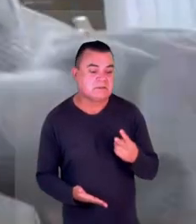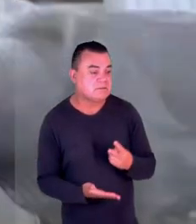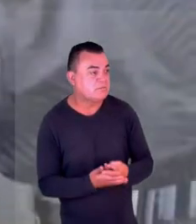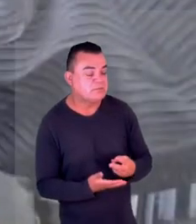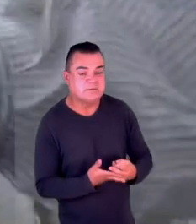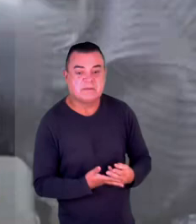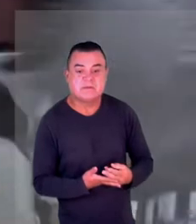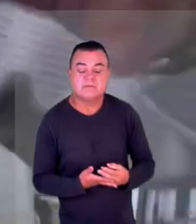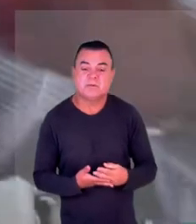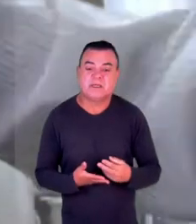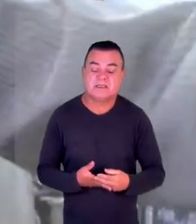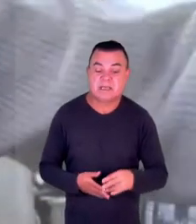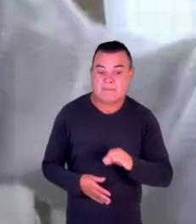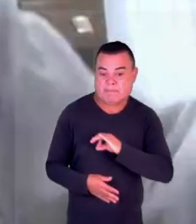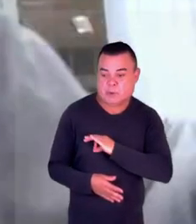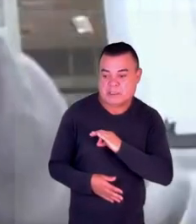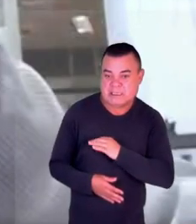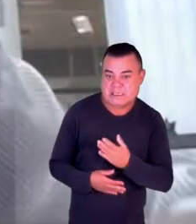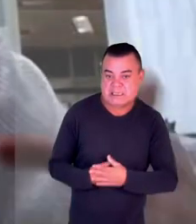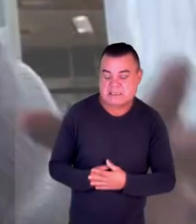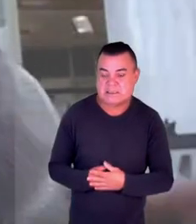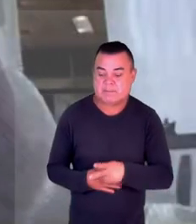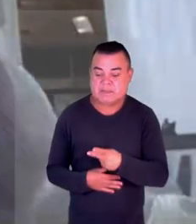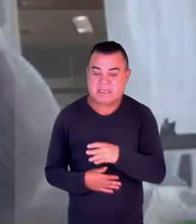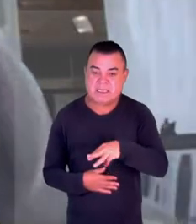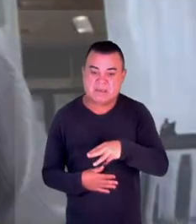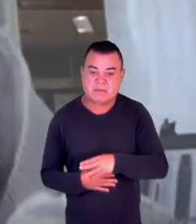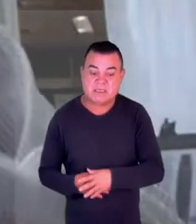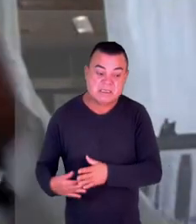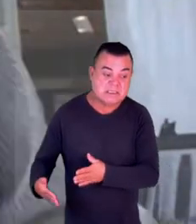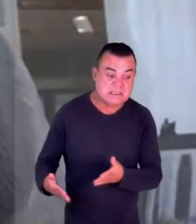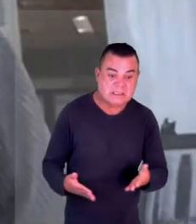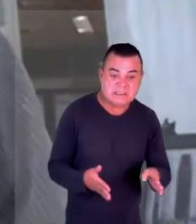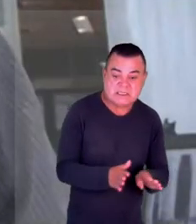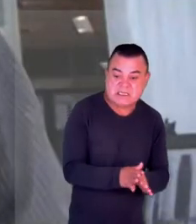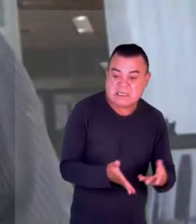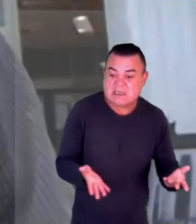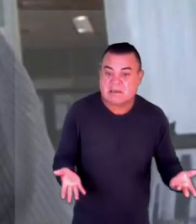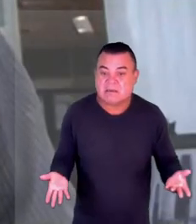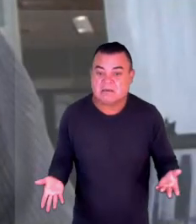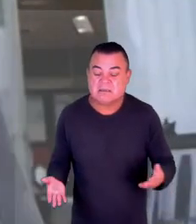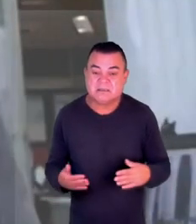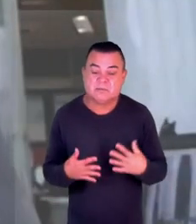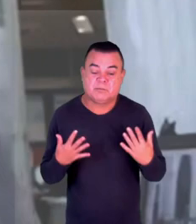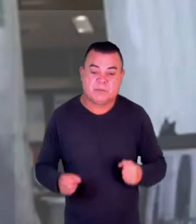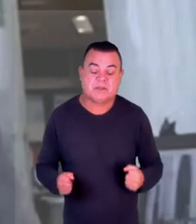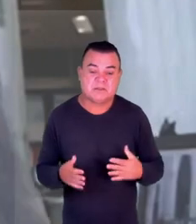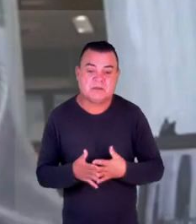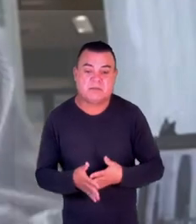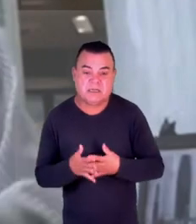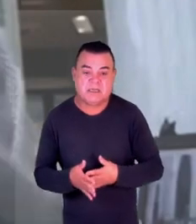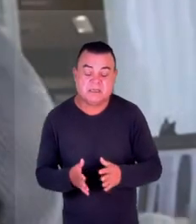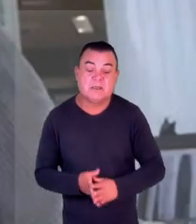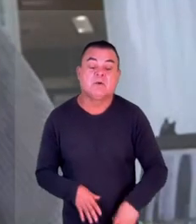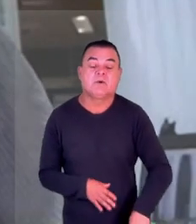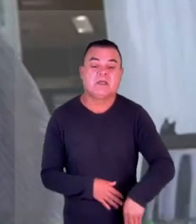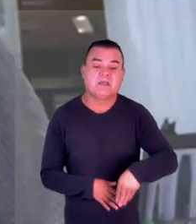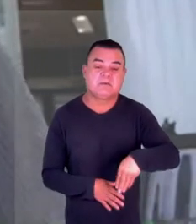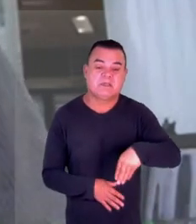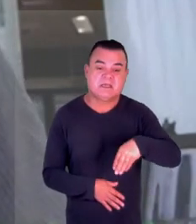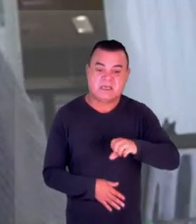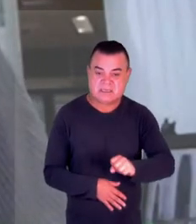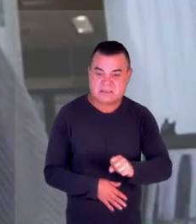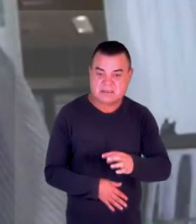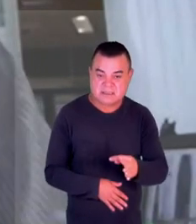militar se movimentando para ir cum etc que já produzem né o MST aqui no cito como